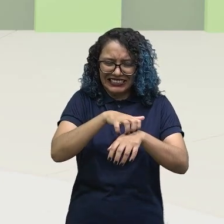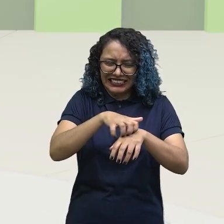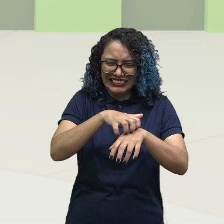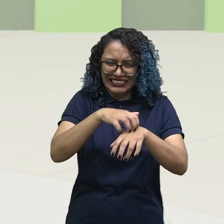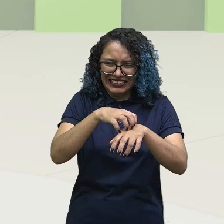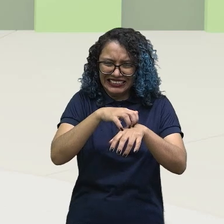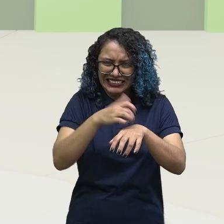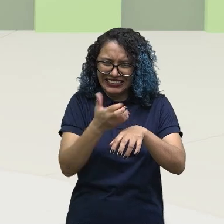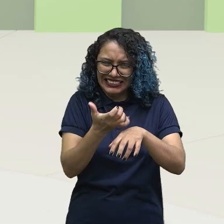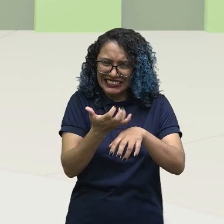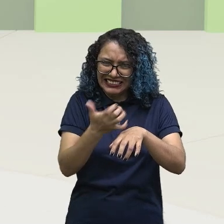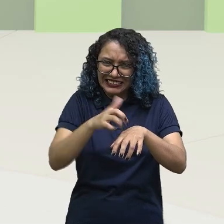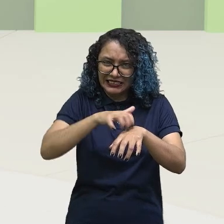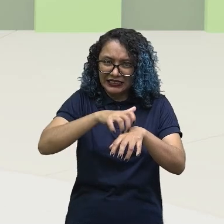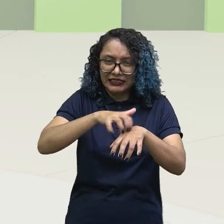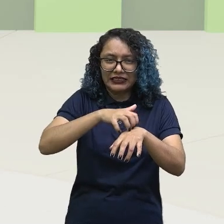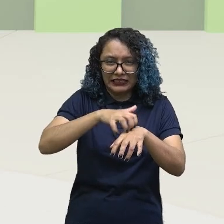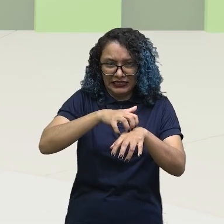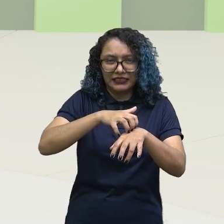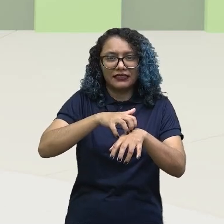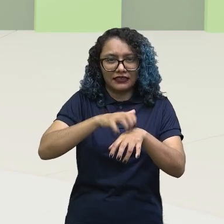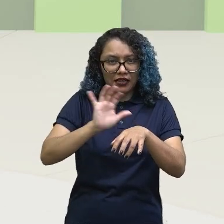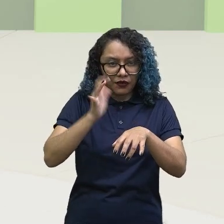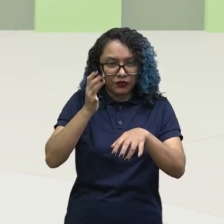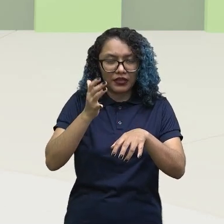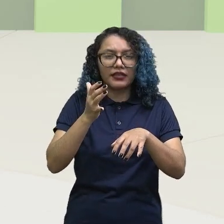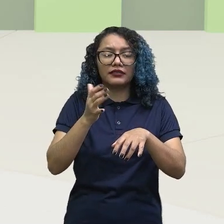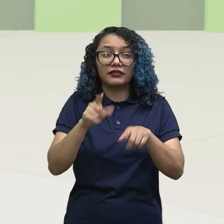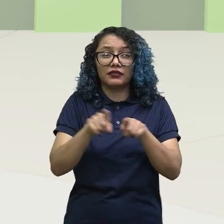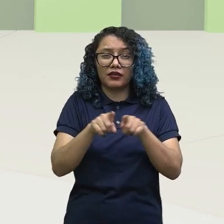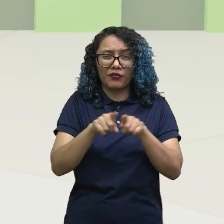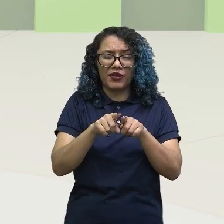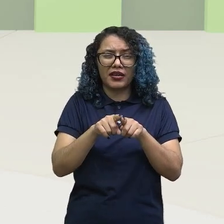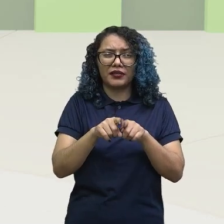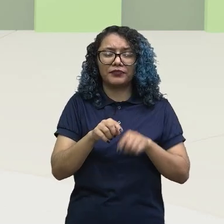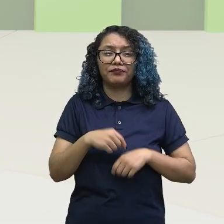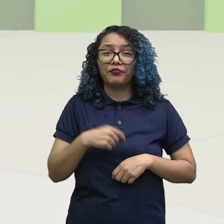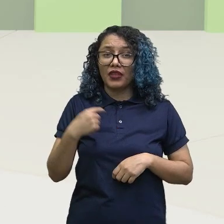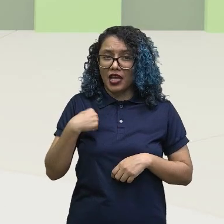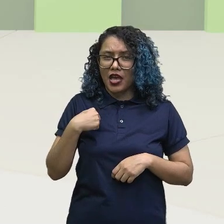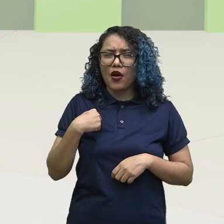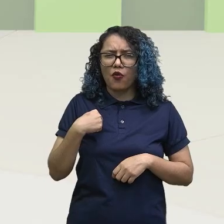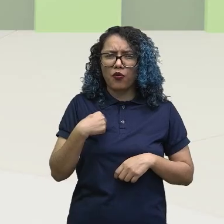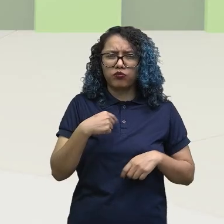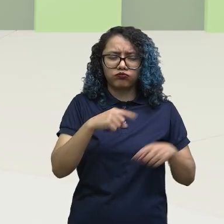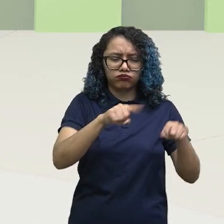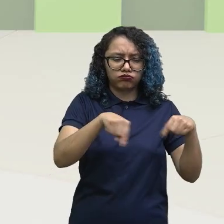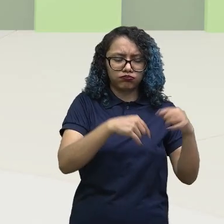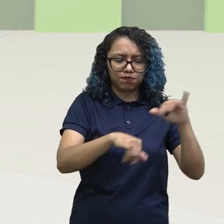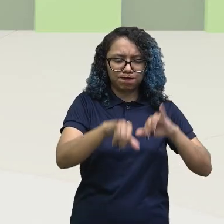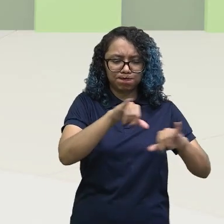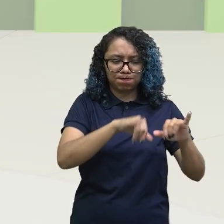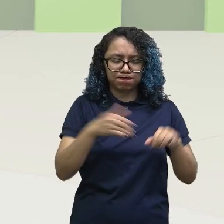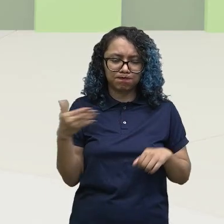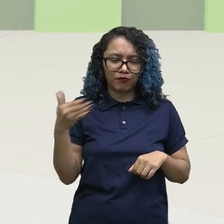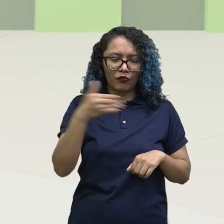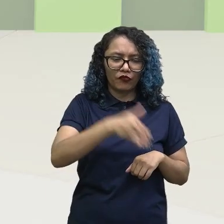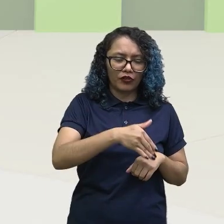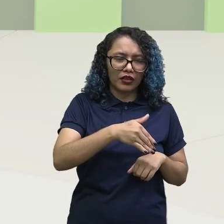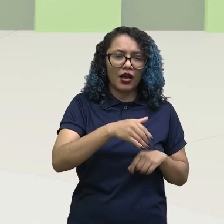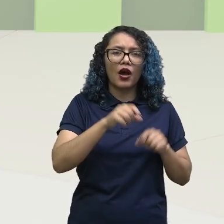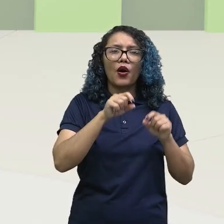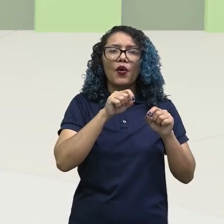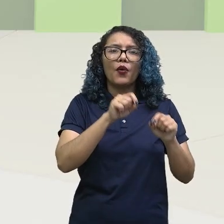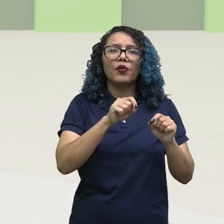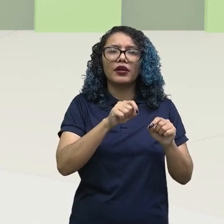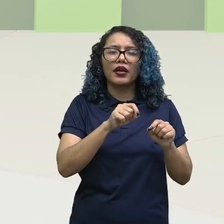mão, tá? Já aconteceu uma vez em um laboratório onde eu estava fazendo alguns experimentos químicos, o rapaz deixou